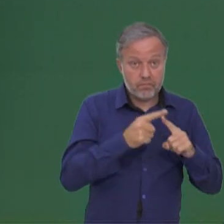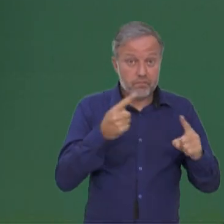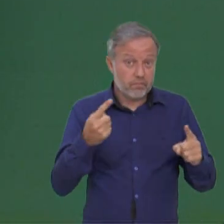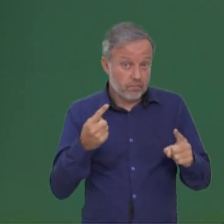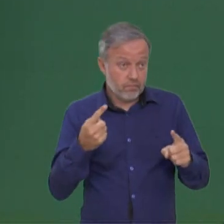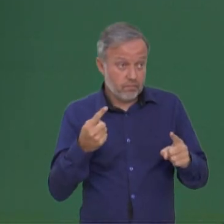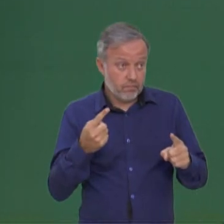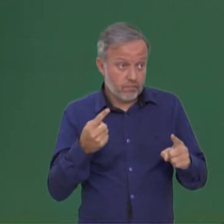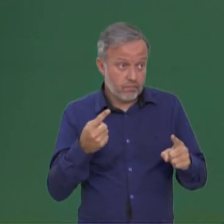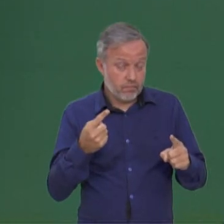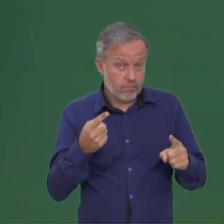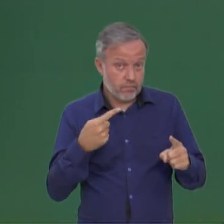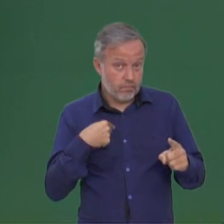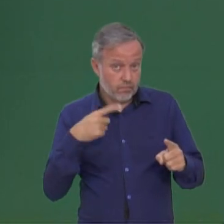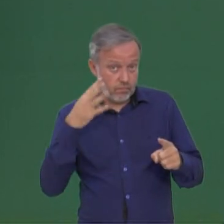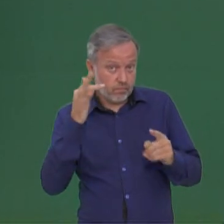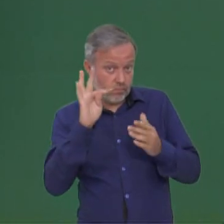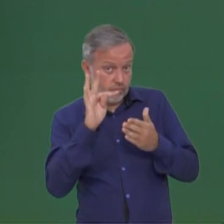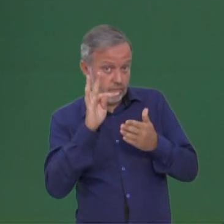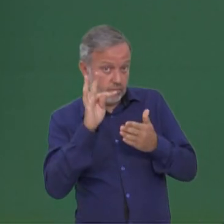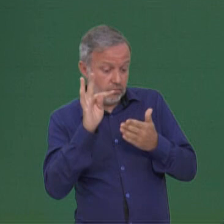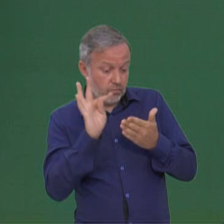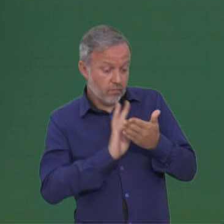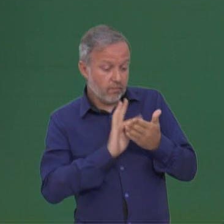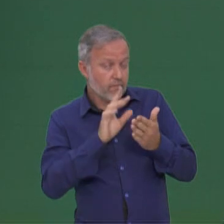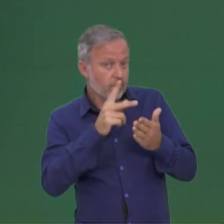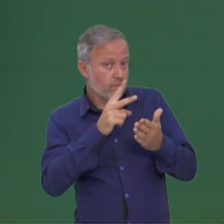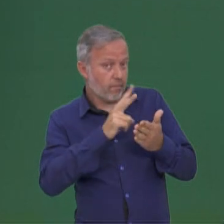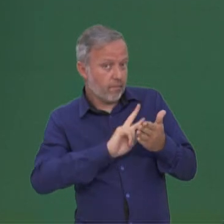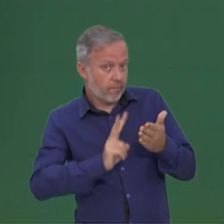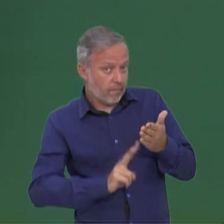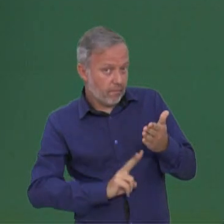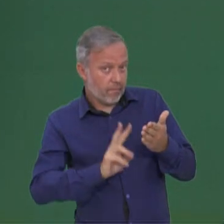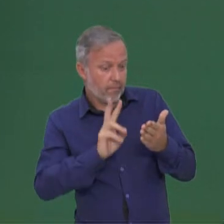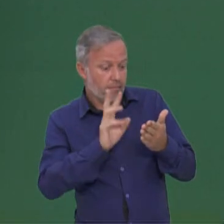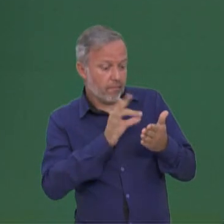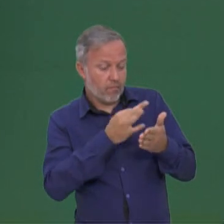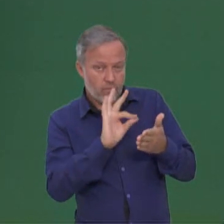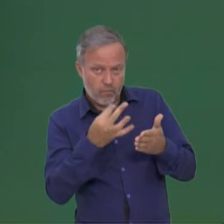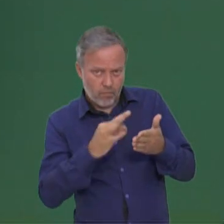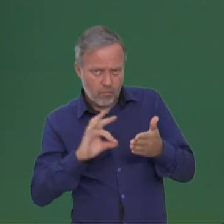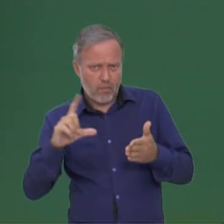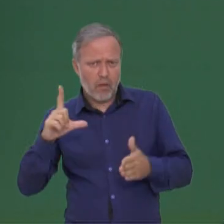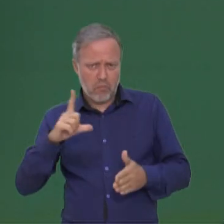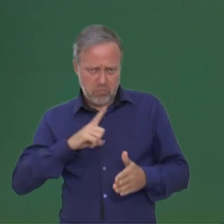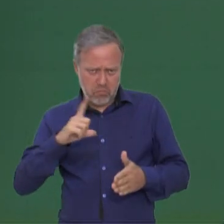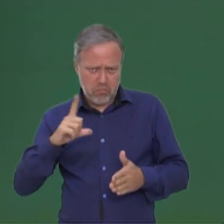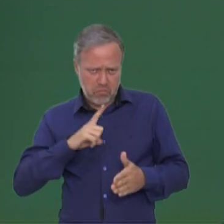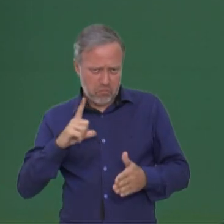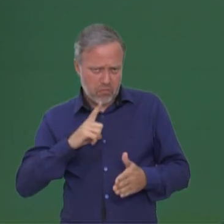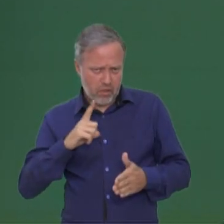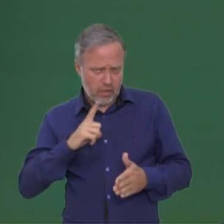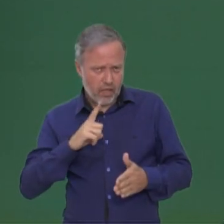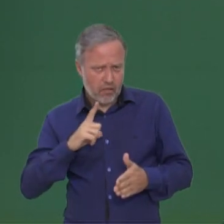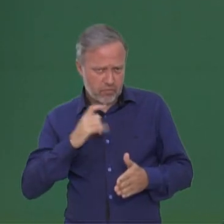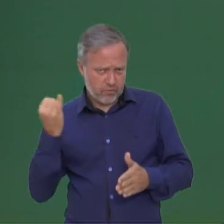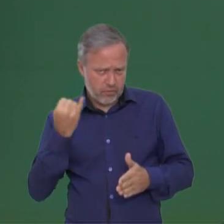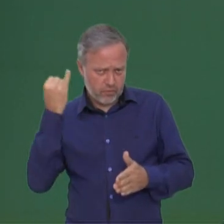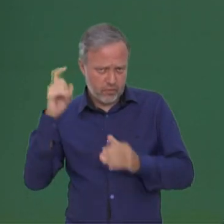Mas, pelo que está escrito, ele teve sucesso? Sim, não